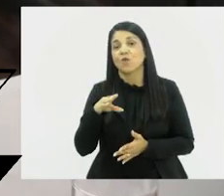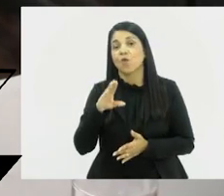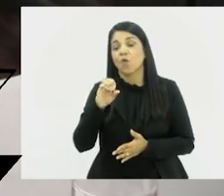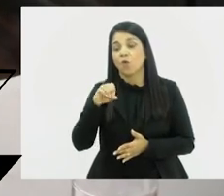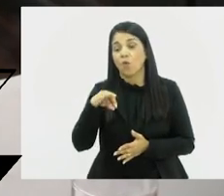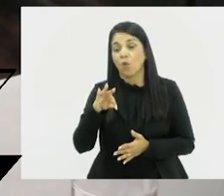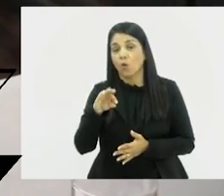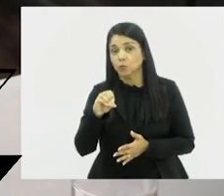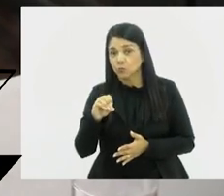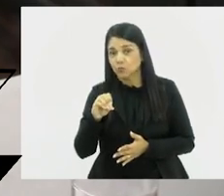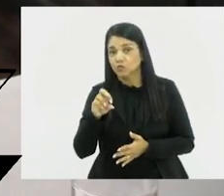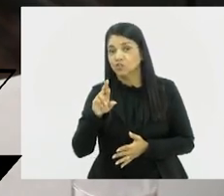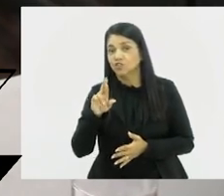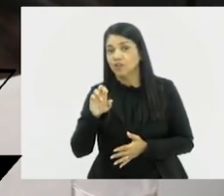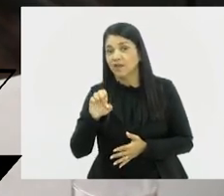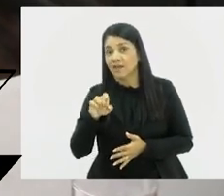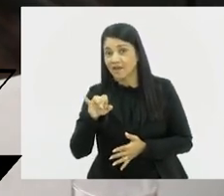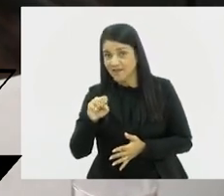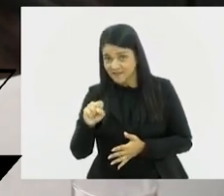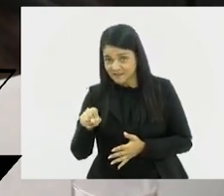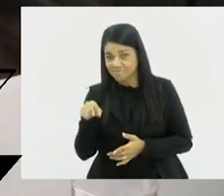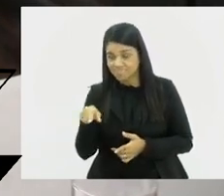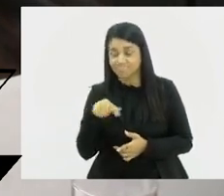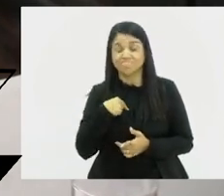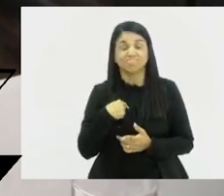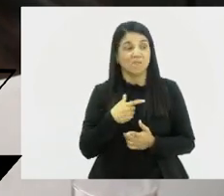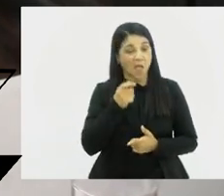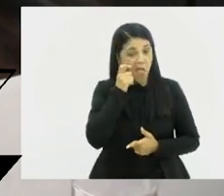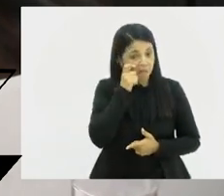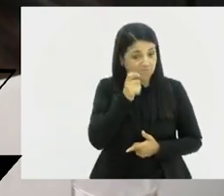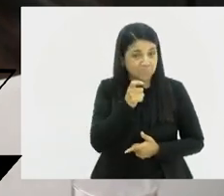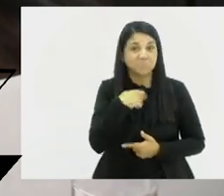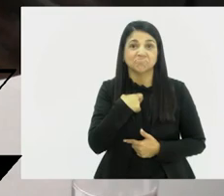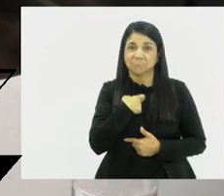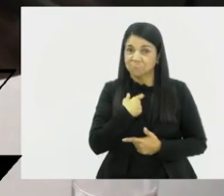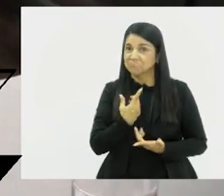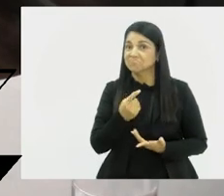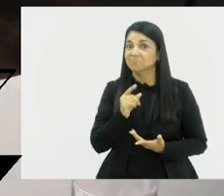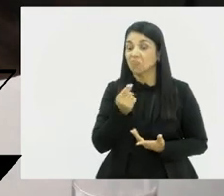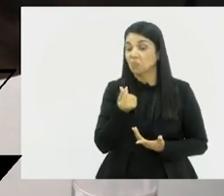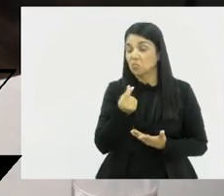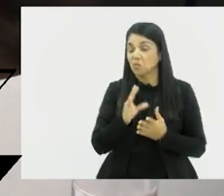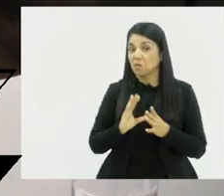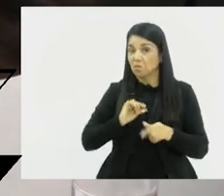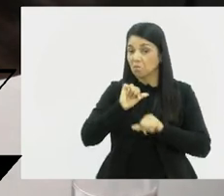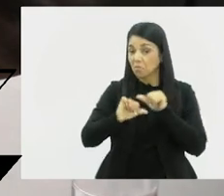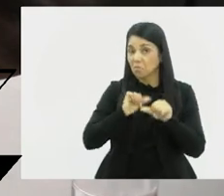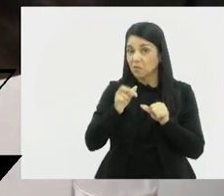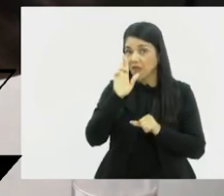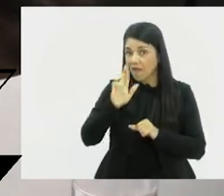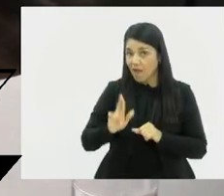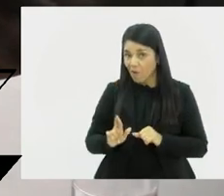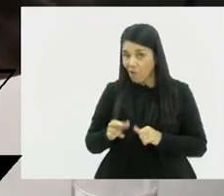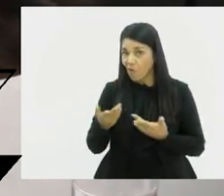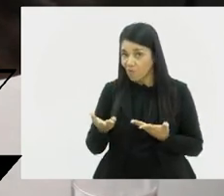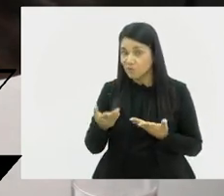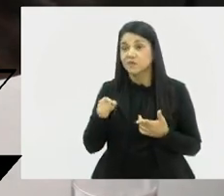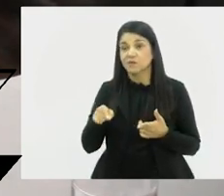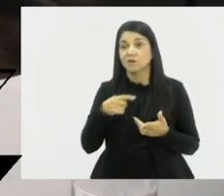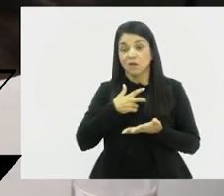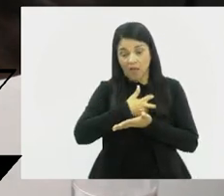nossa curiosidade. Pois bem, em termos de legislação, nós temos a nível judiciário a punição em âmbito